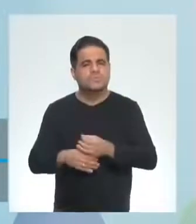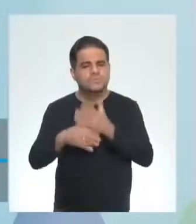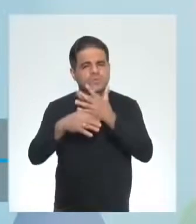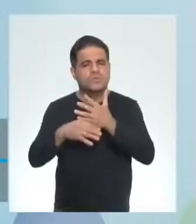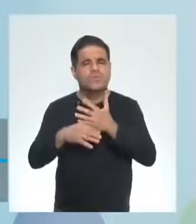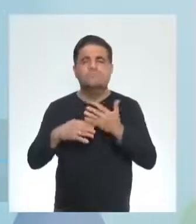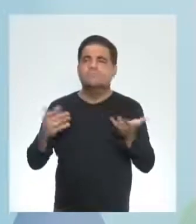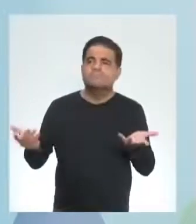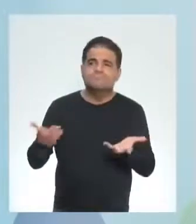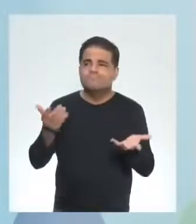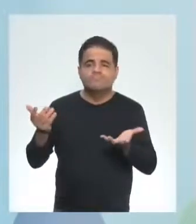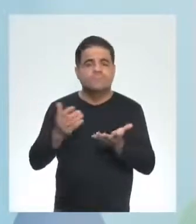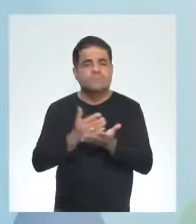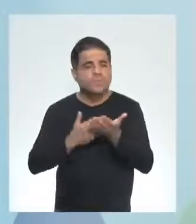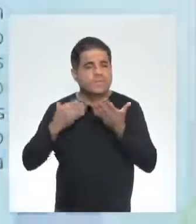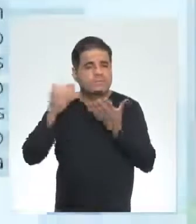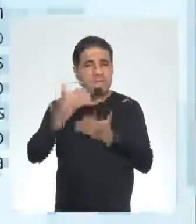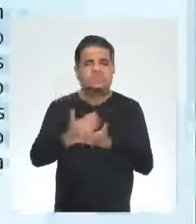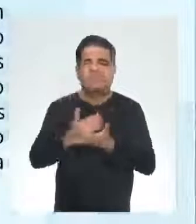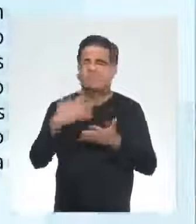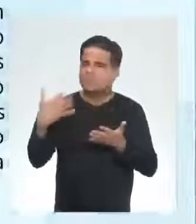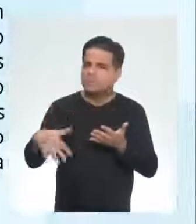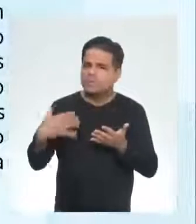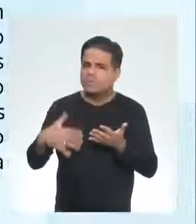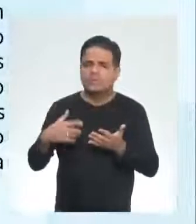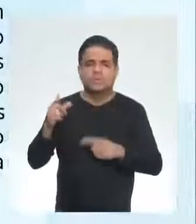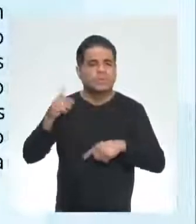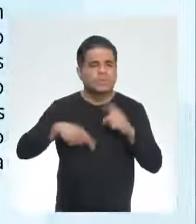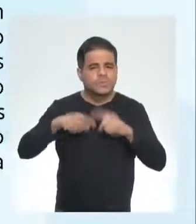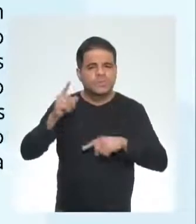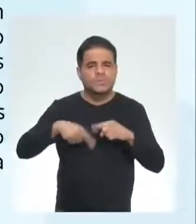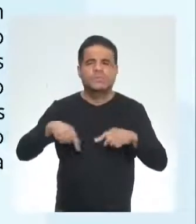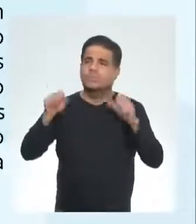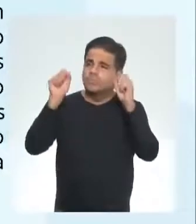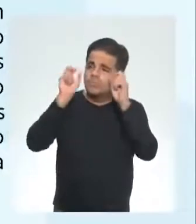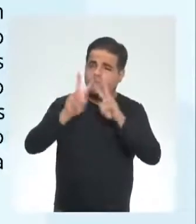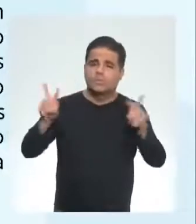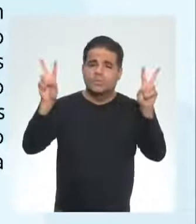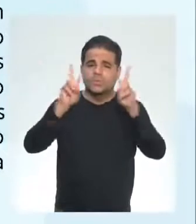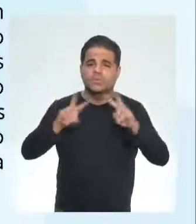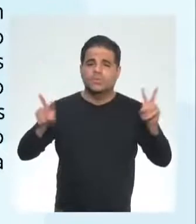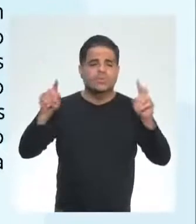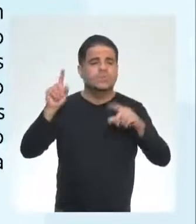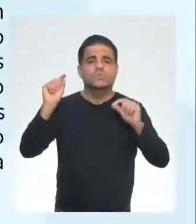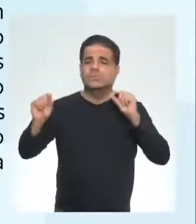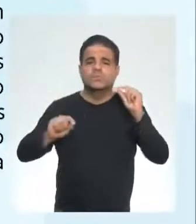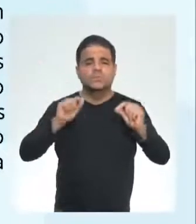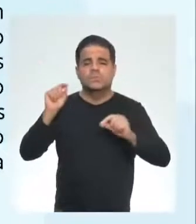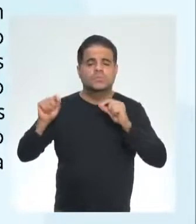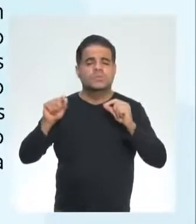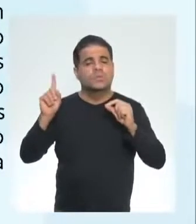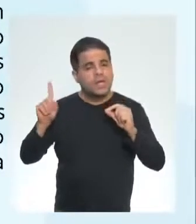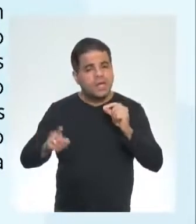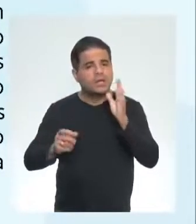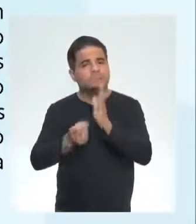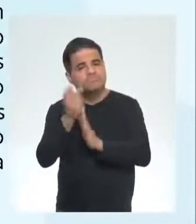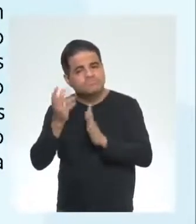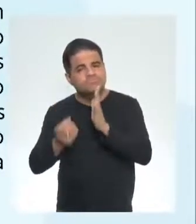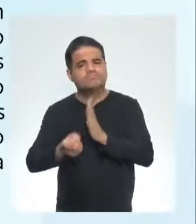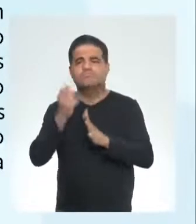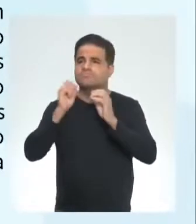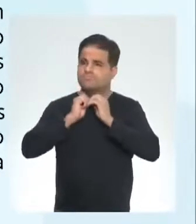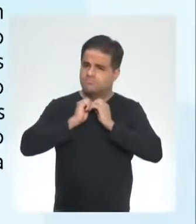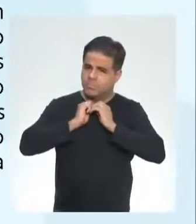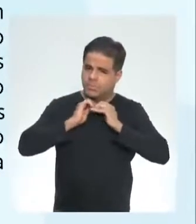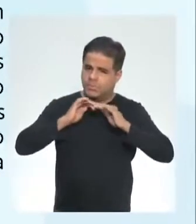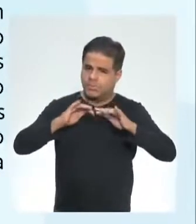é quando a gente fala do excesso, né? Então seria o excesso aí de elementos visuais. Geralmente esses elementos visuais aí eles são criados,